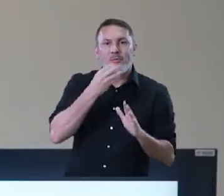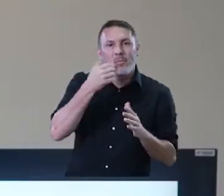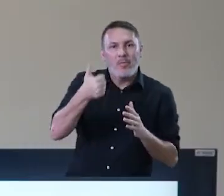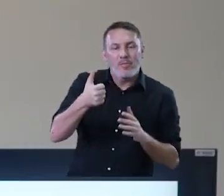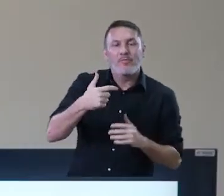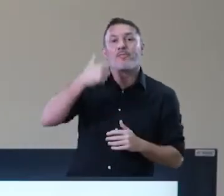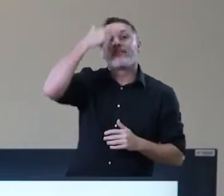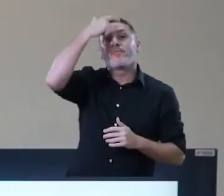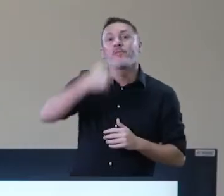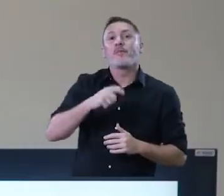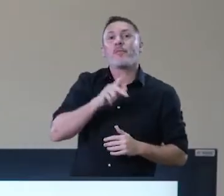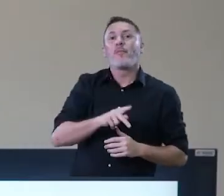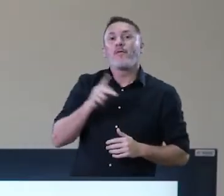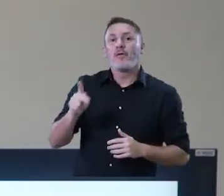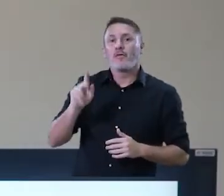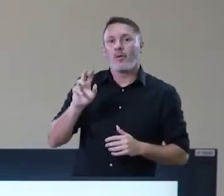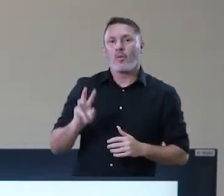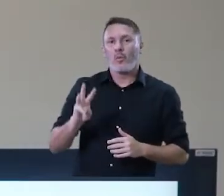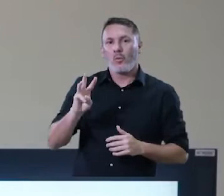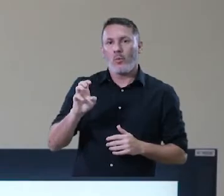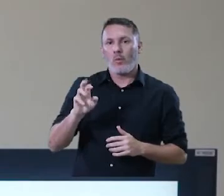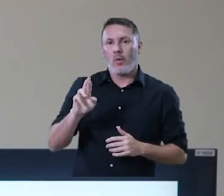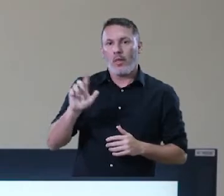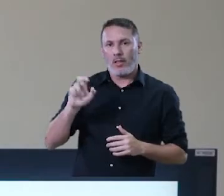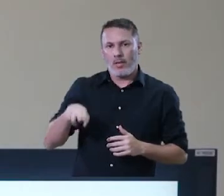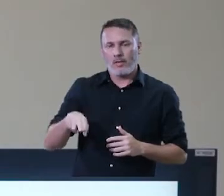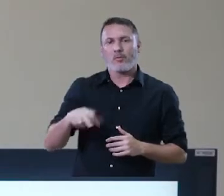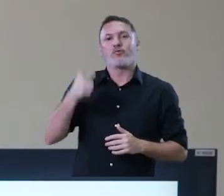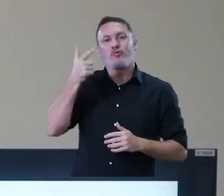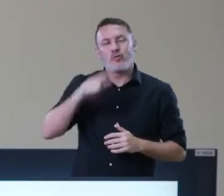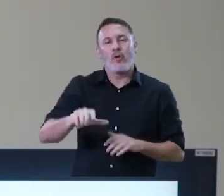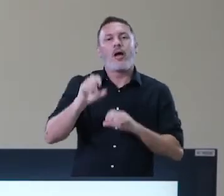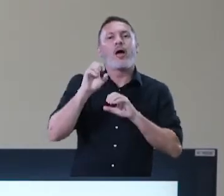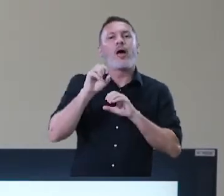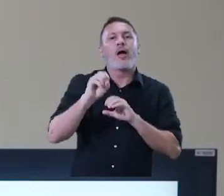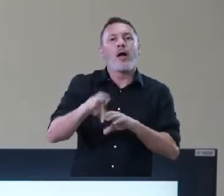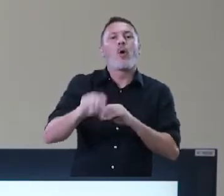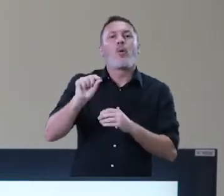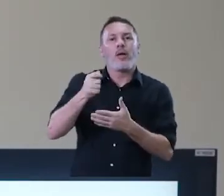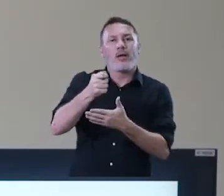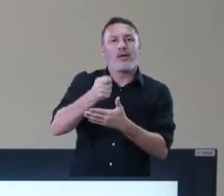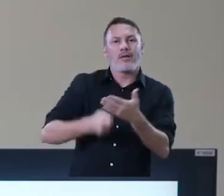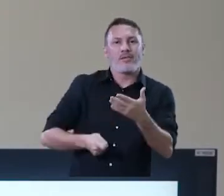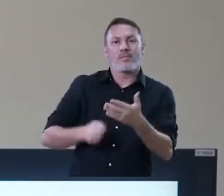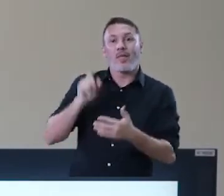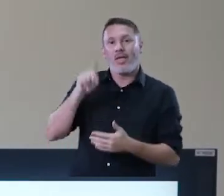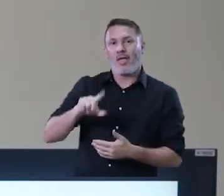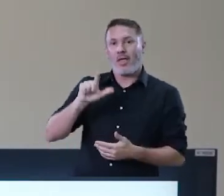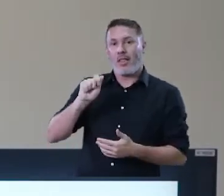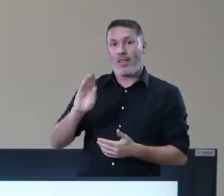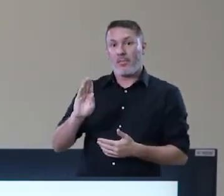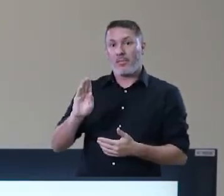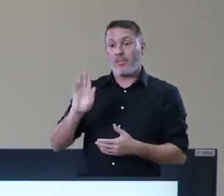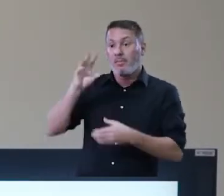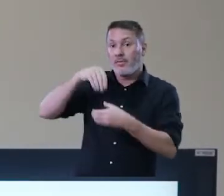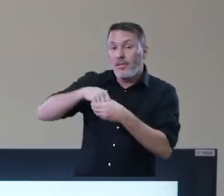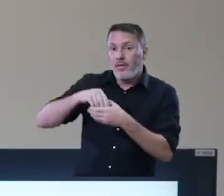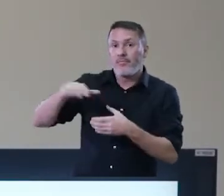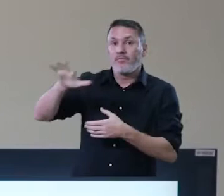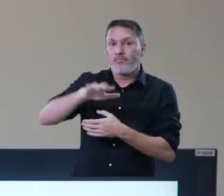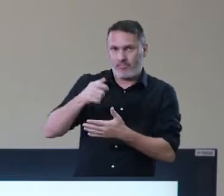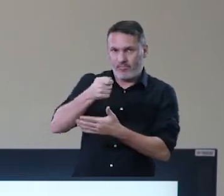Fala galera, tudo bem? Professor Werlen aqui, mais uma vez para essa aula de redação no nosso laboratório